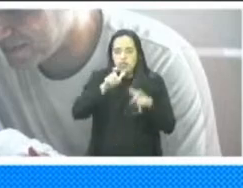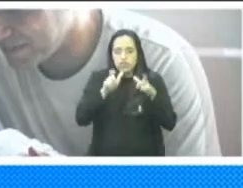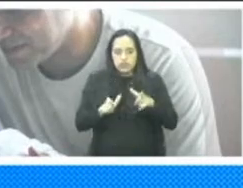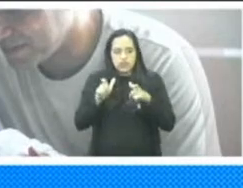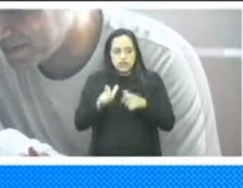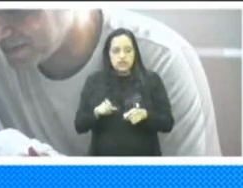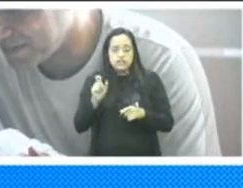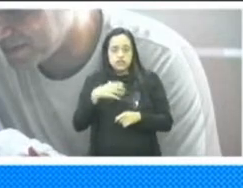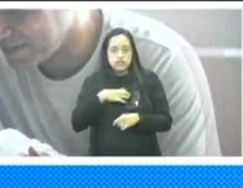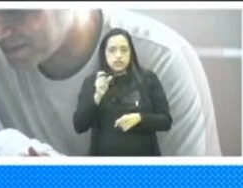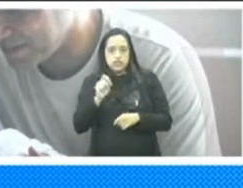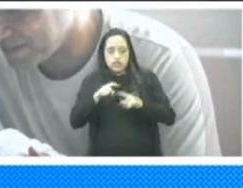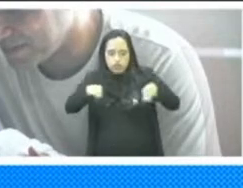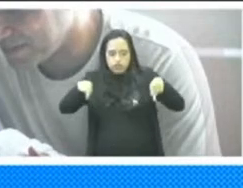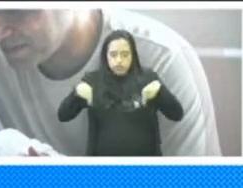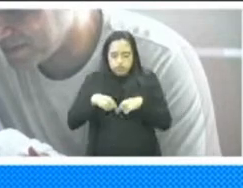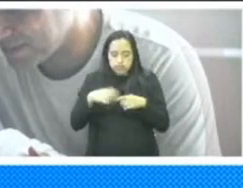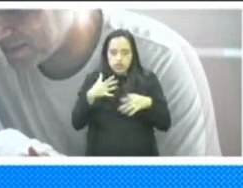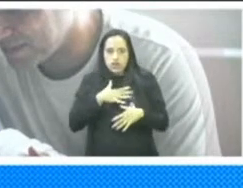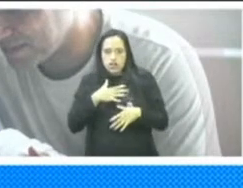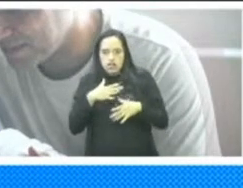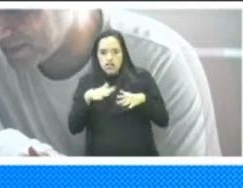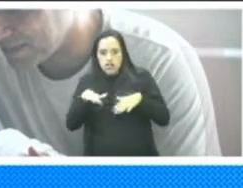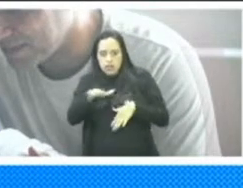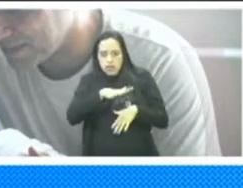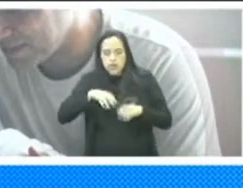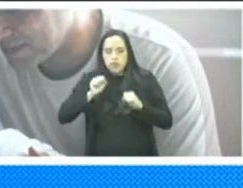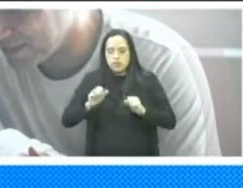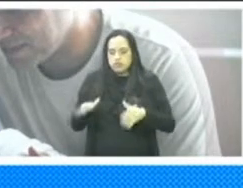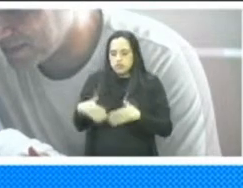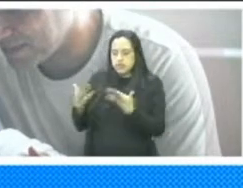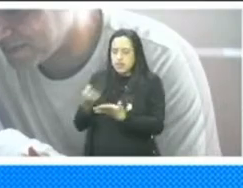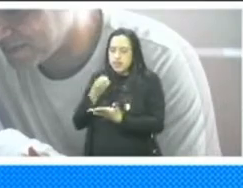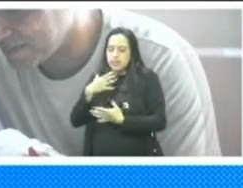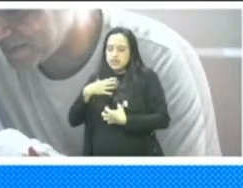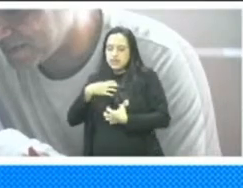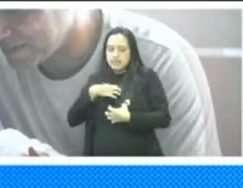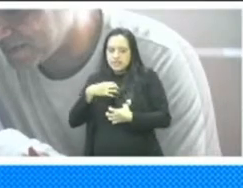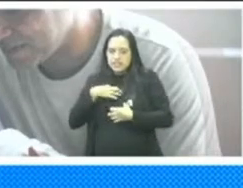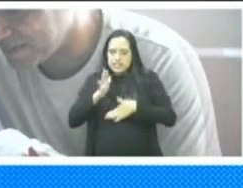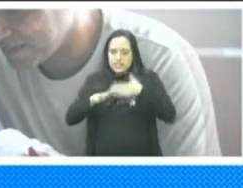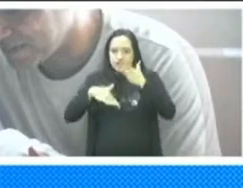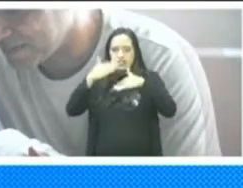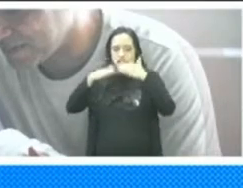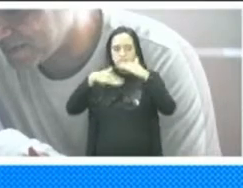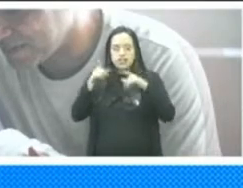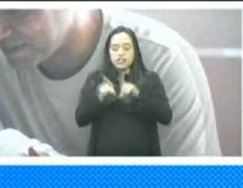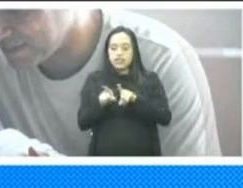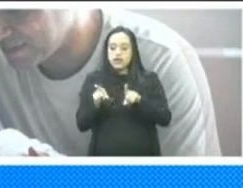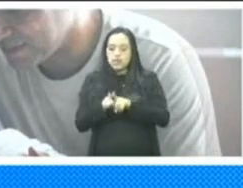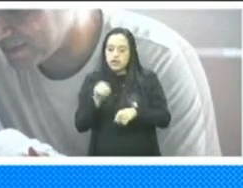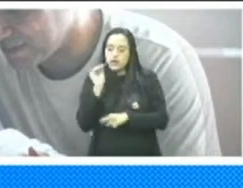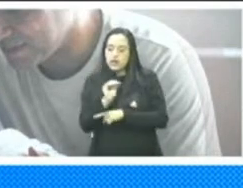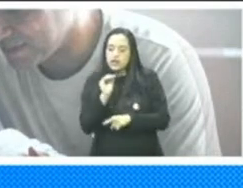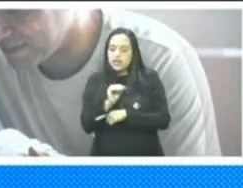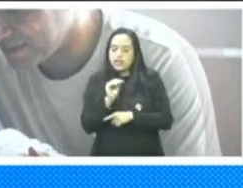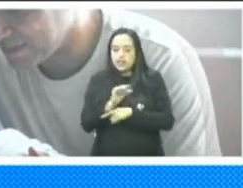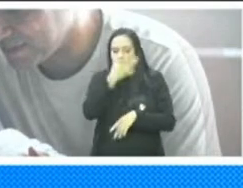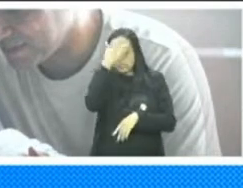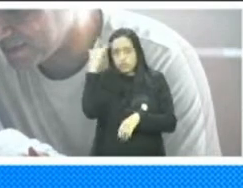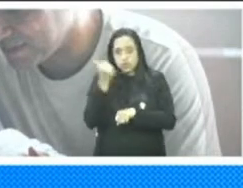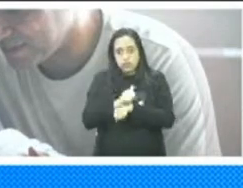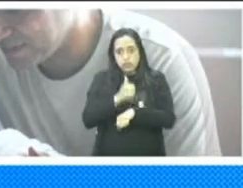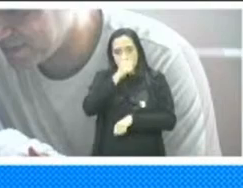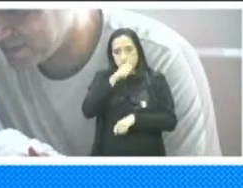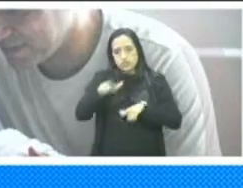de forma que o ambiente possa proporcionar, né, esse bem-estar, esse desenvolvimento, e também o cuidado com os